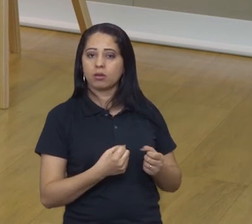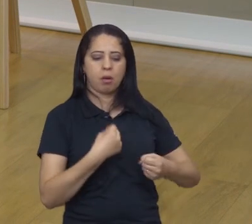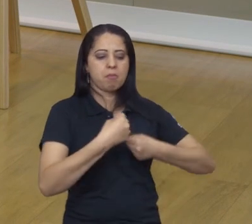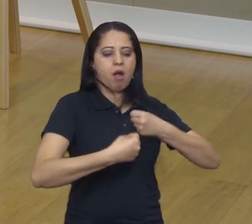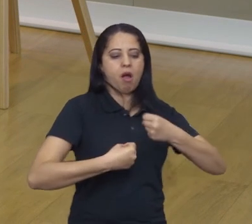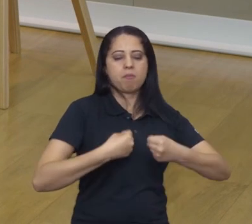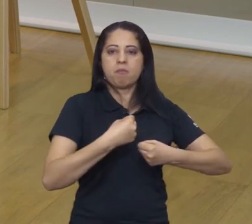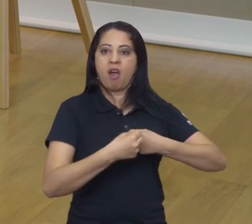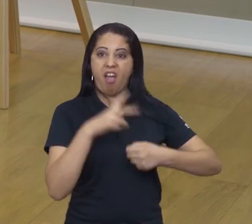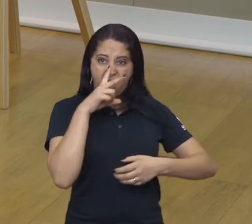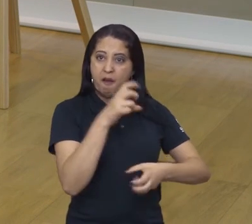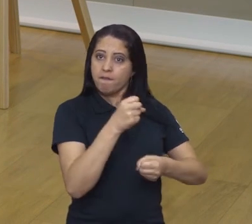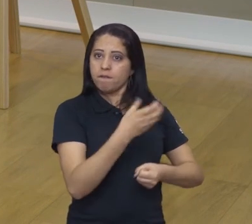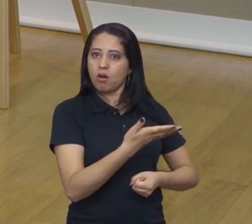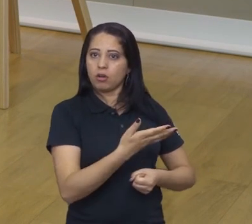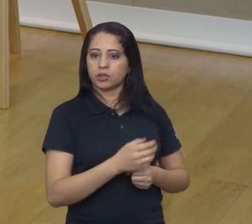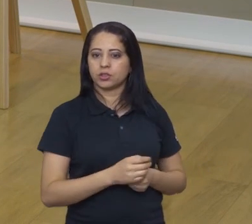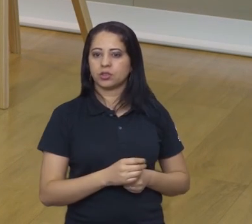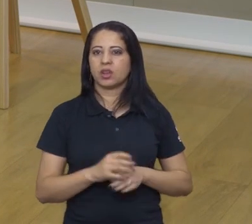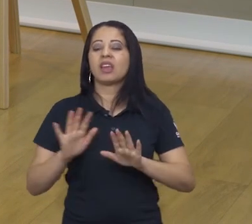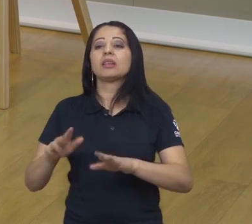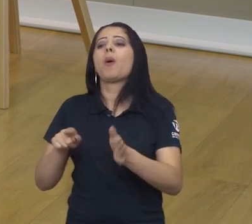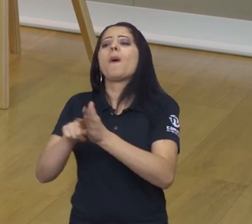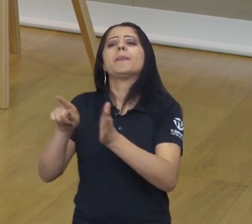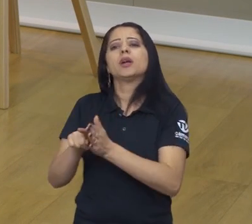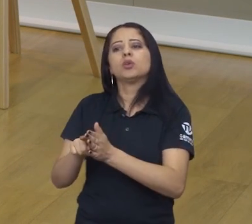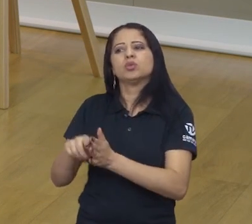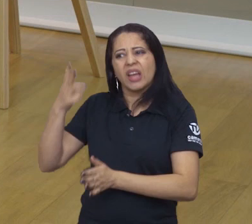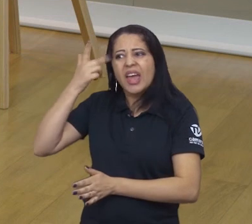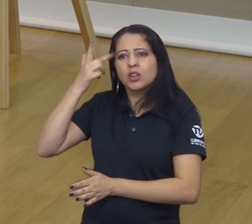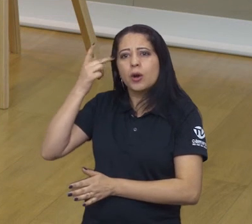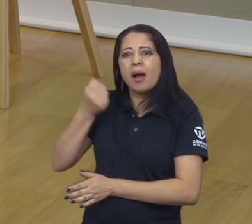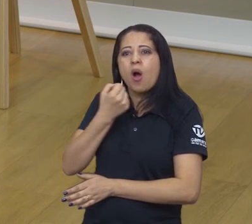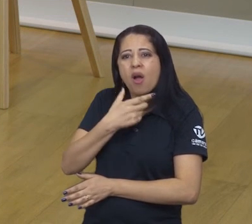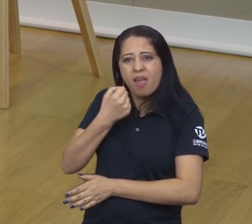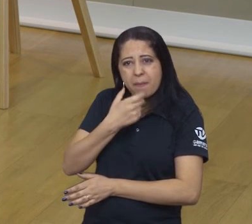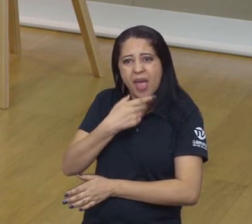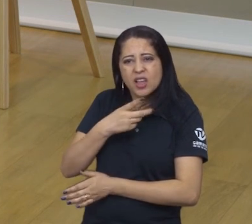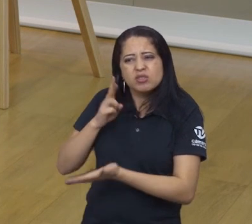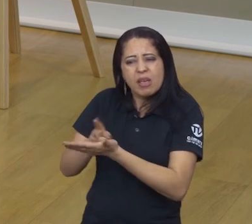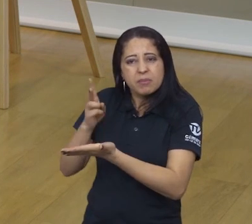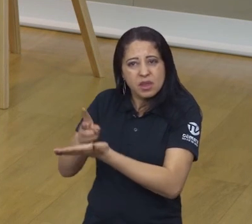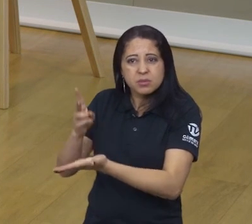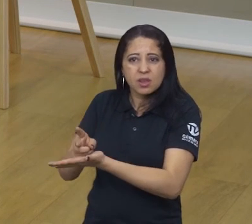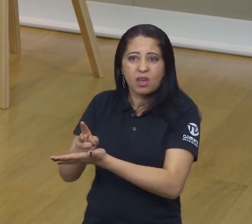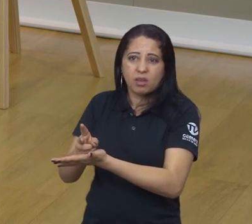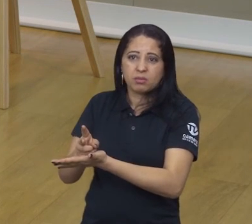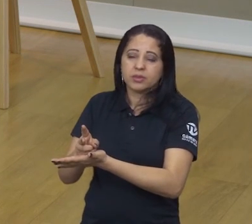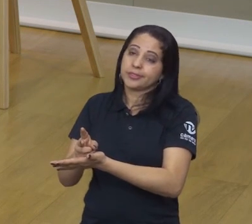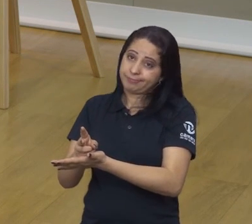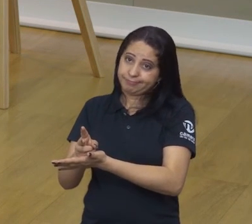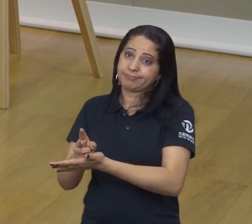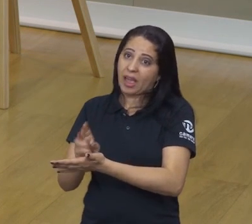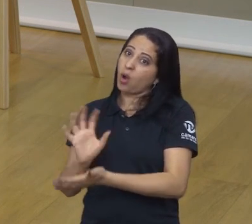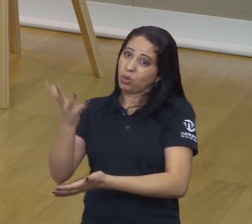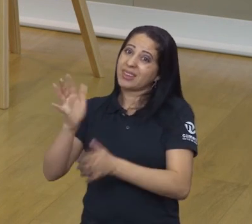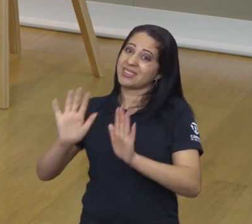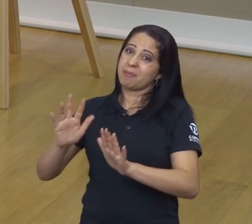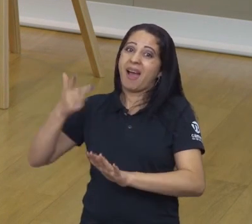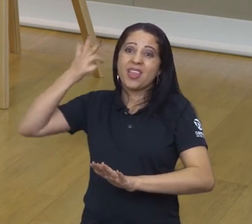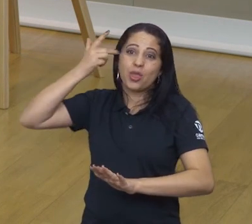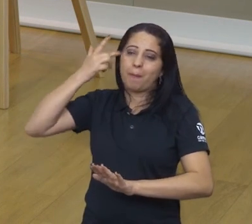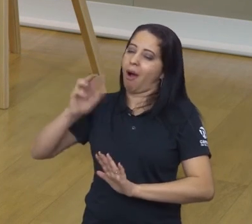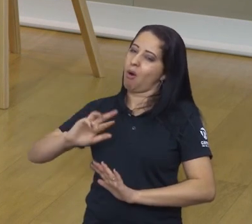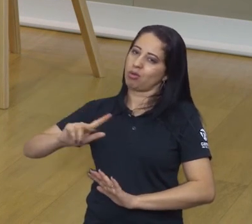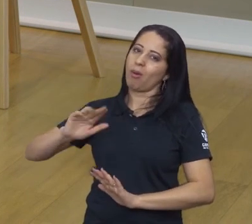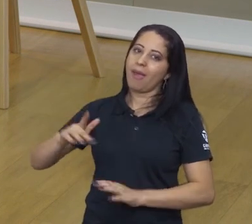forma que é é comum você tomar 10 medicamentos é comum Depois dos 50 60 anos sim mas não é normal normal por isso que